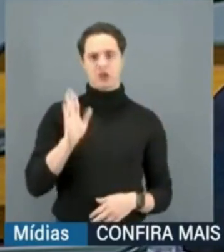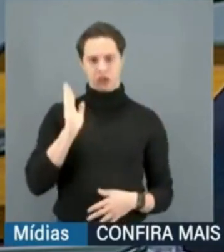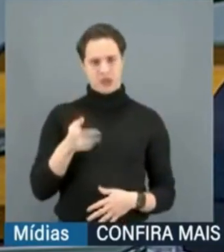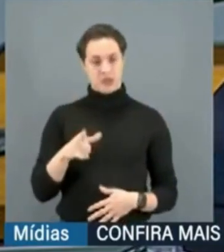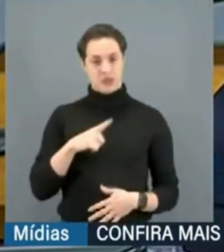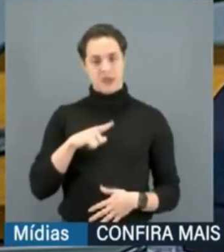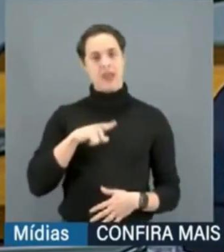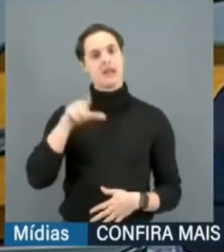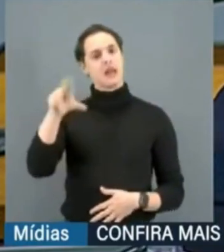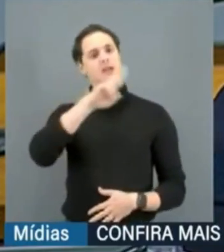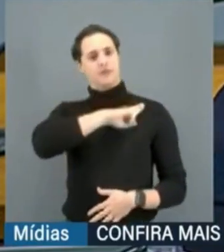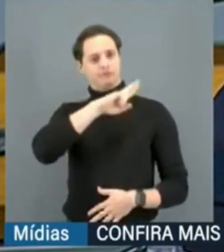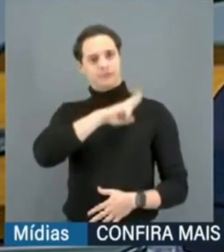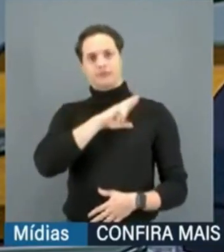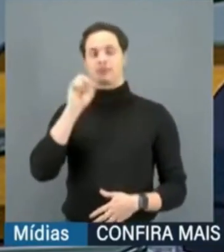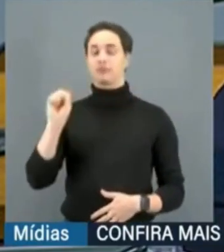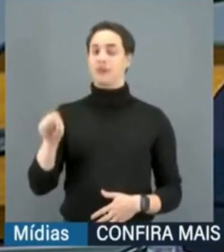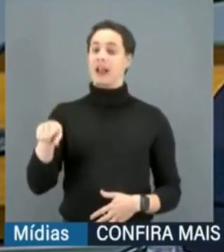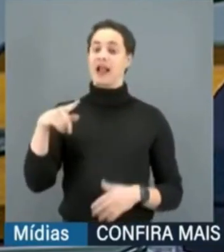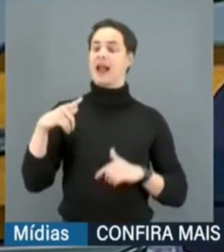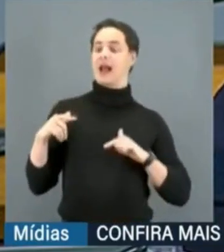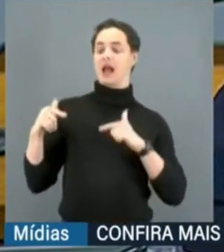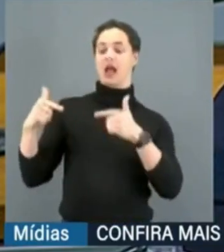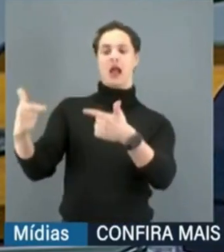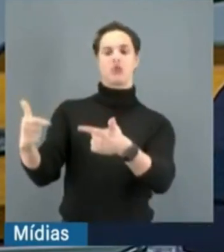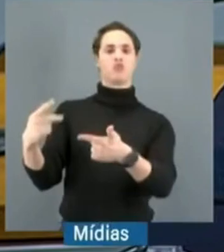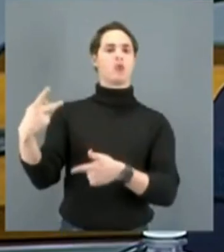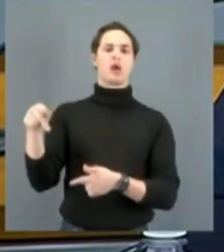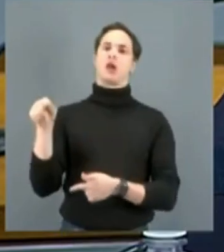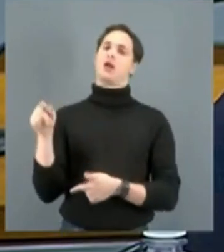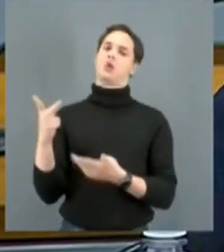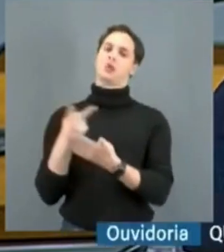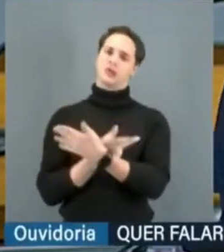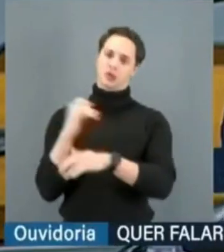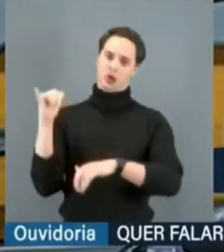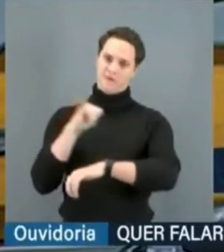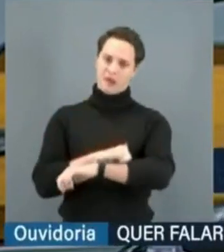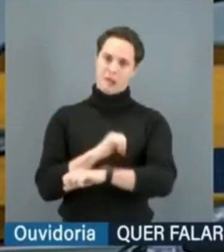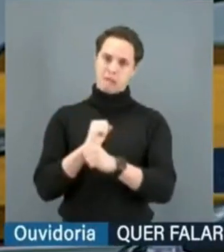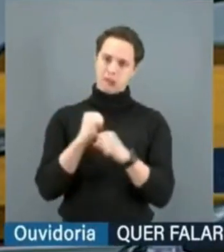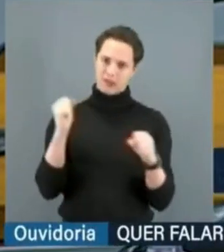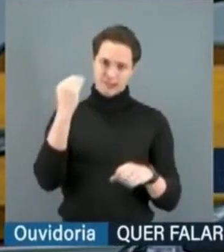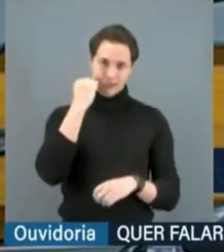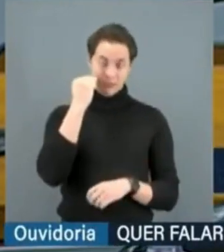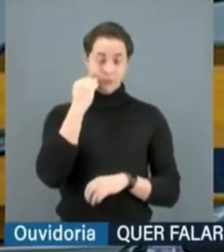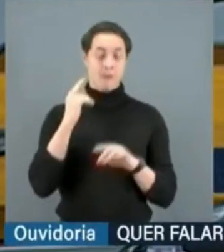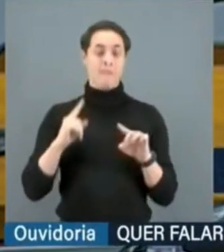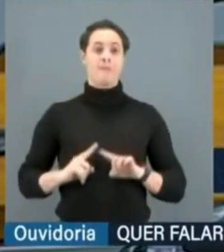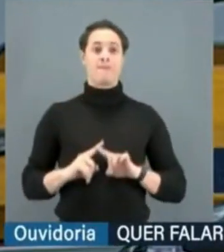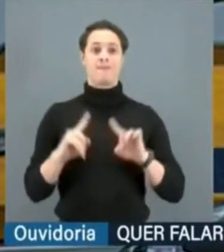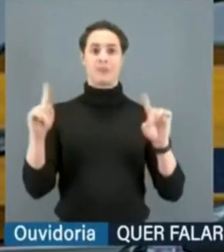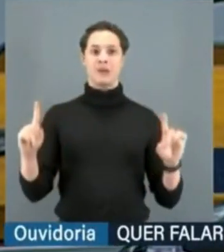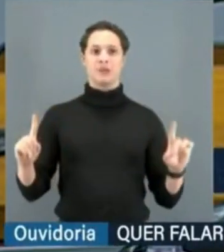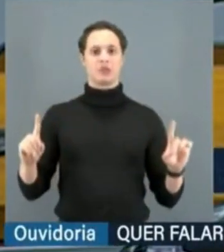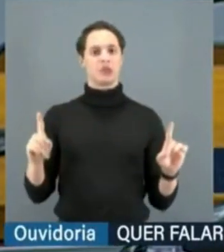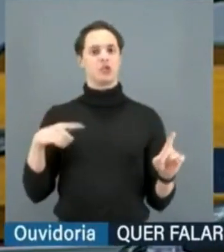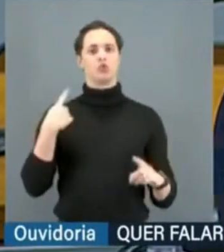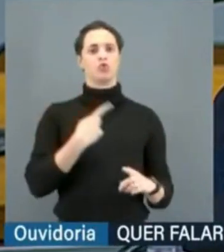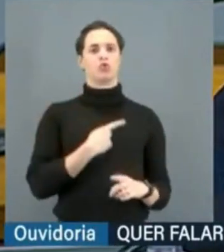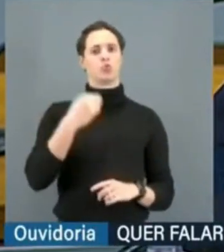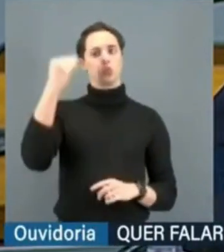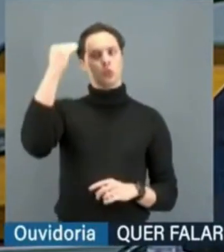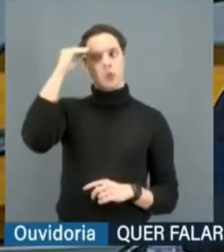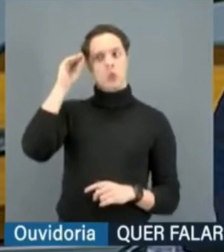Ele foi responsabilizado por aqueles atos específicos. Mas não cabe responsabilizá-lo por